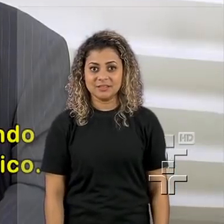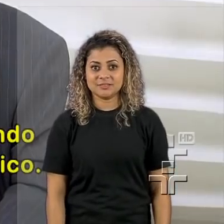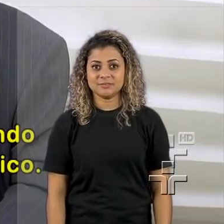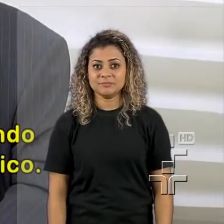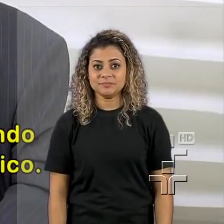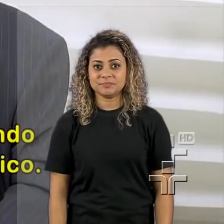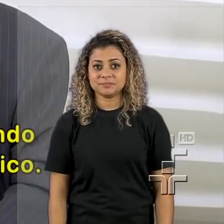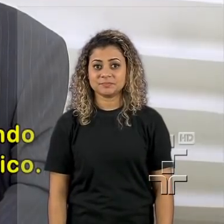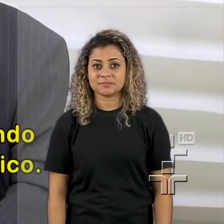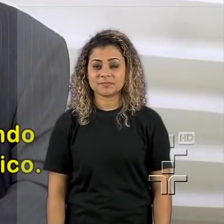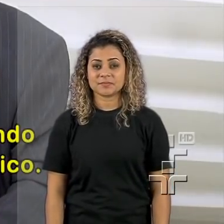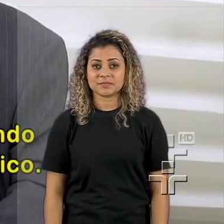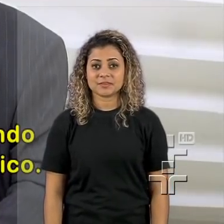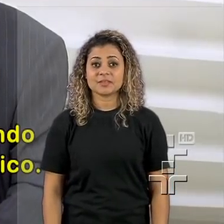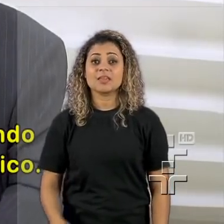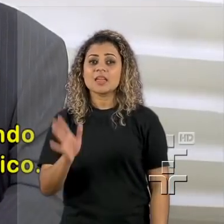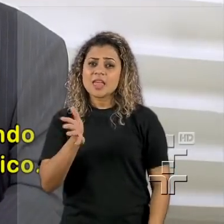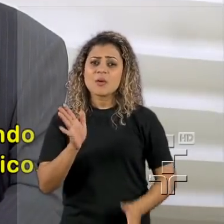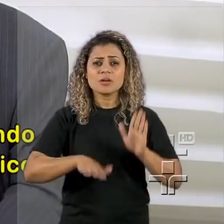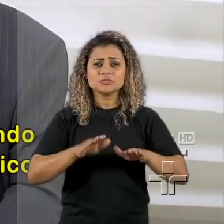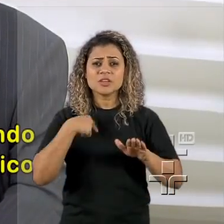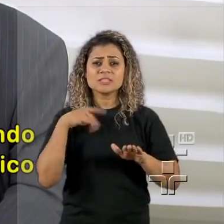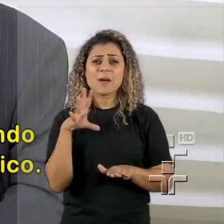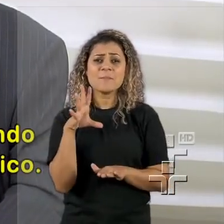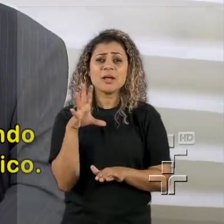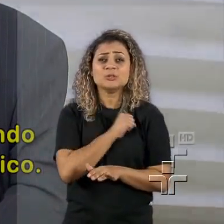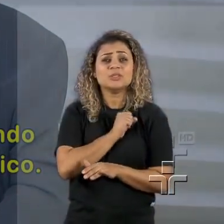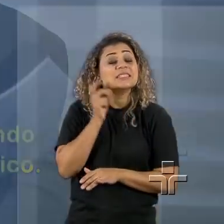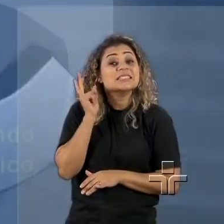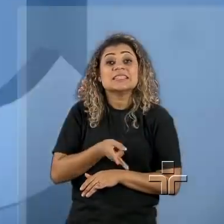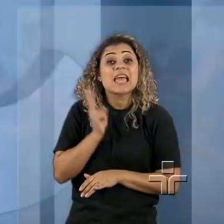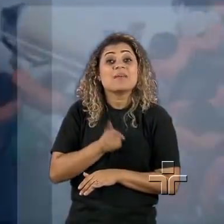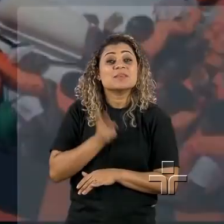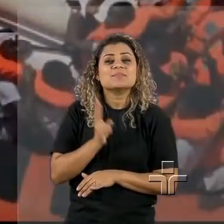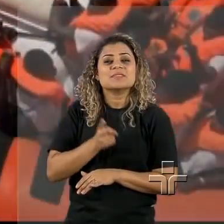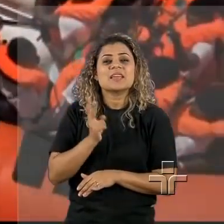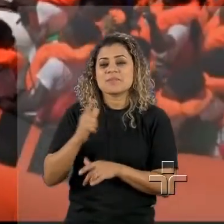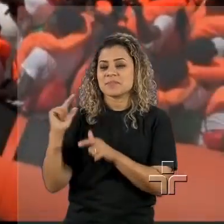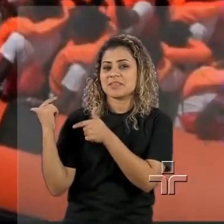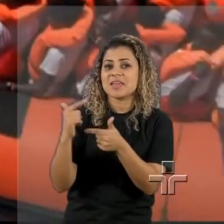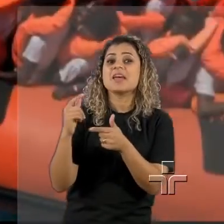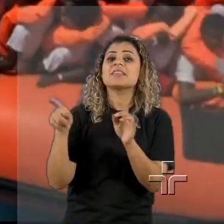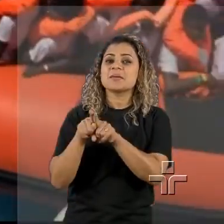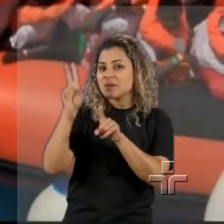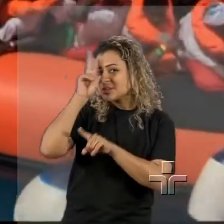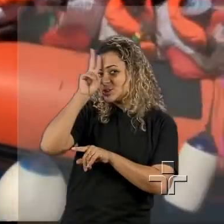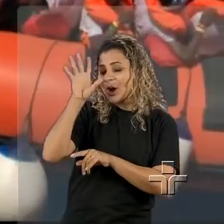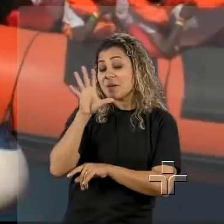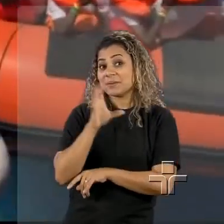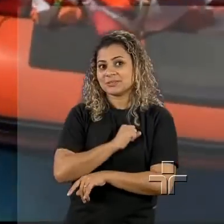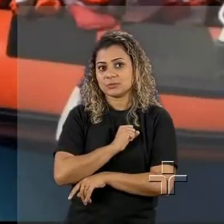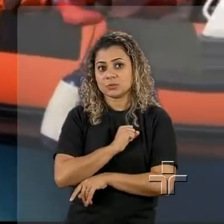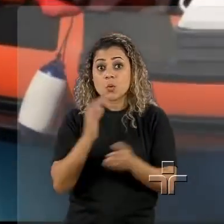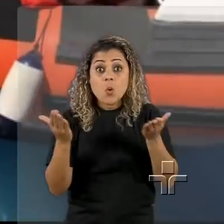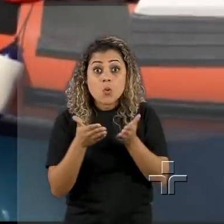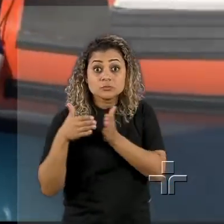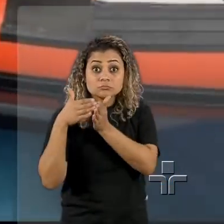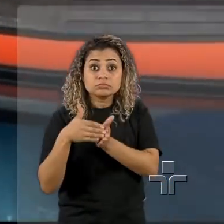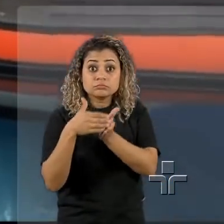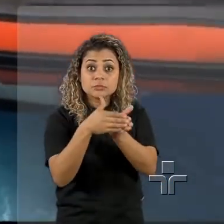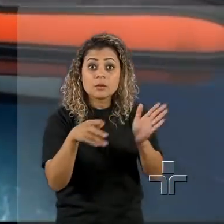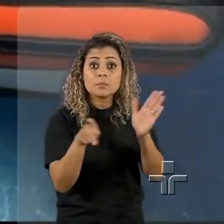com jovens homossexuais. O uso do termo marca uma mudança significativa no Vaticano sob o comando do Papa